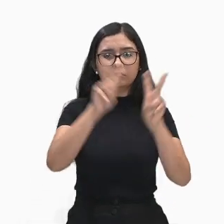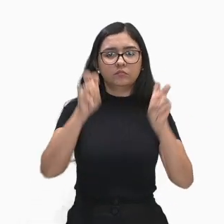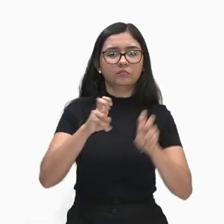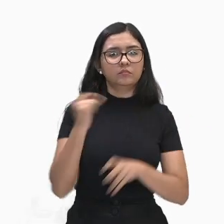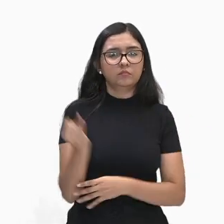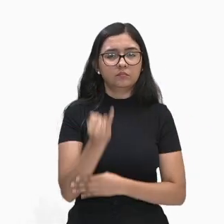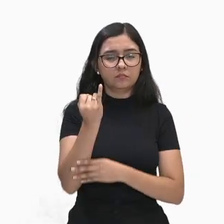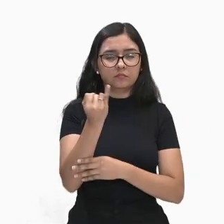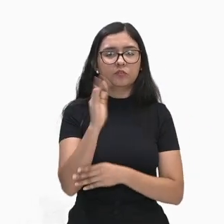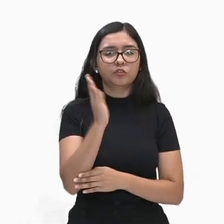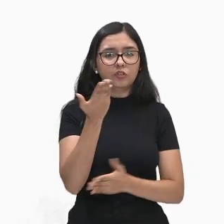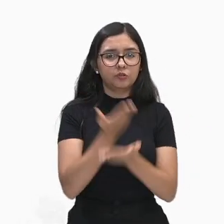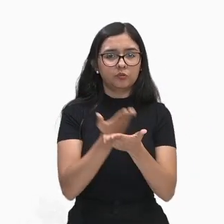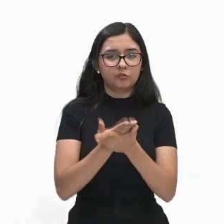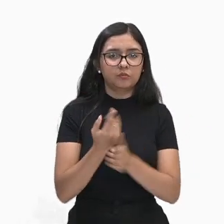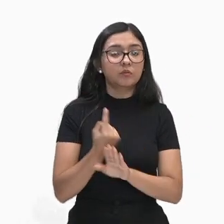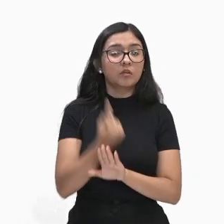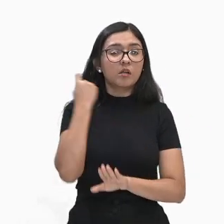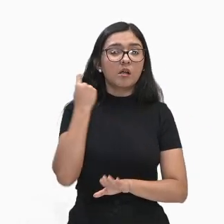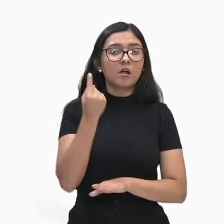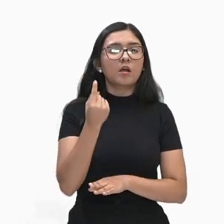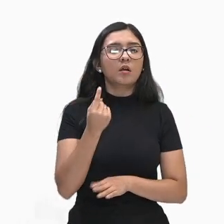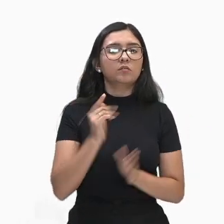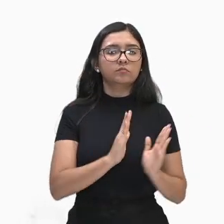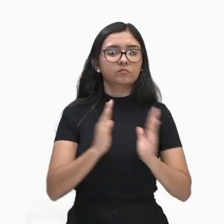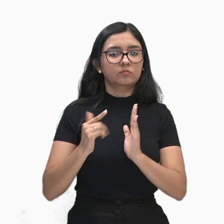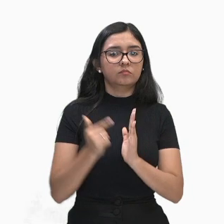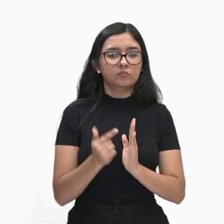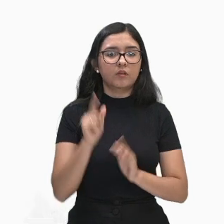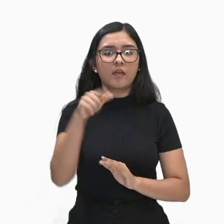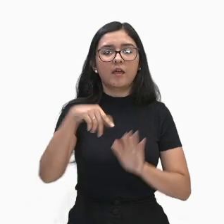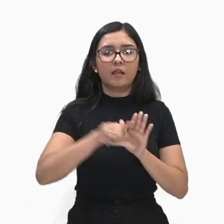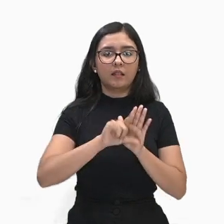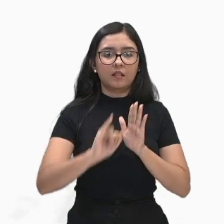na unidade 2, que é a lei de Coulomb.